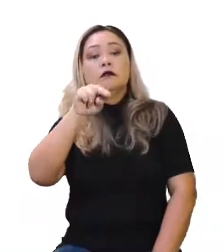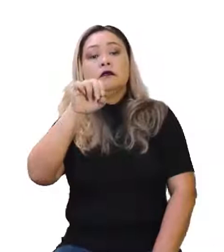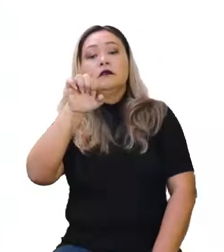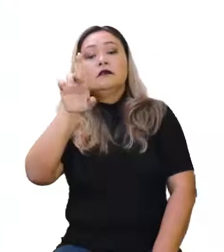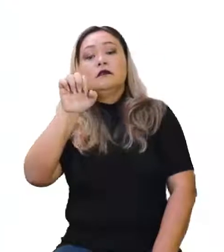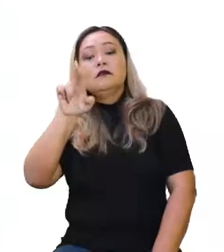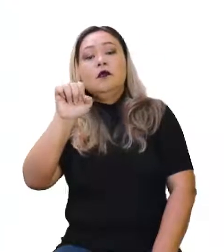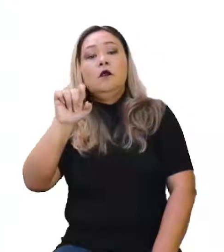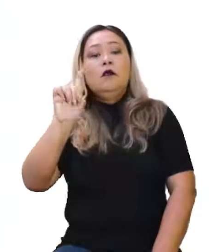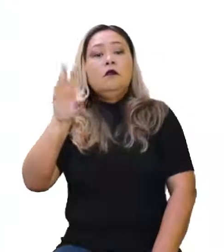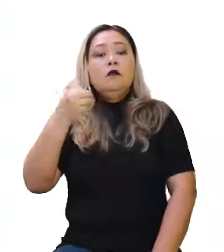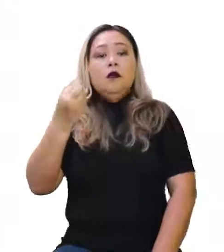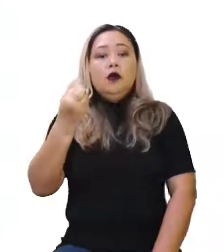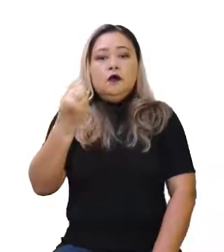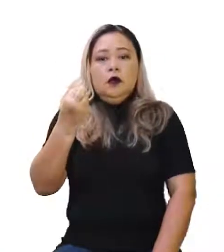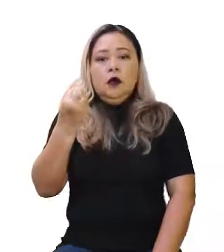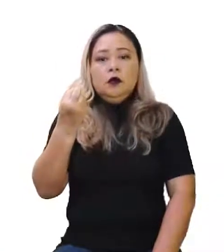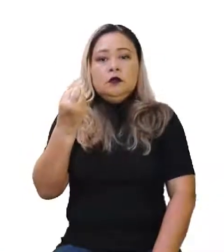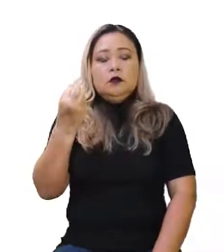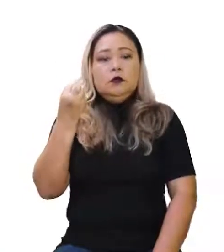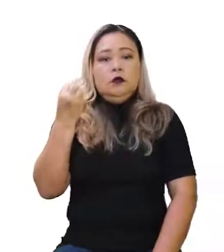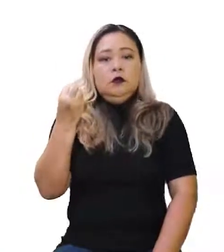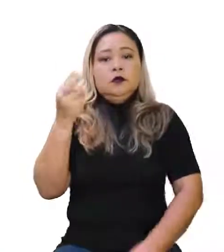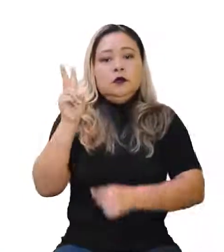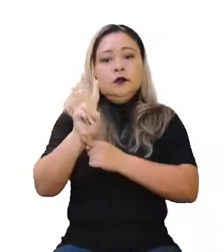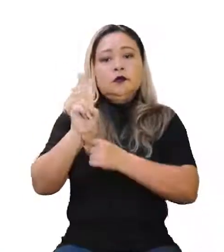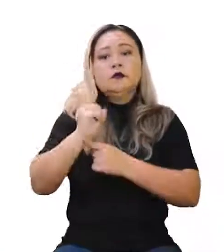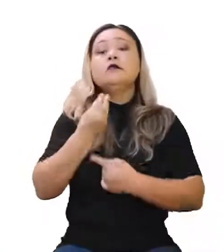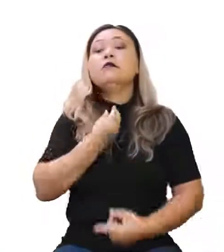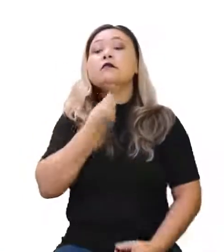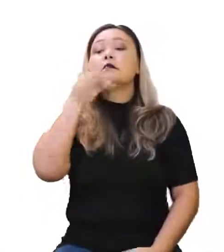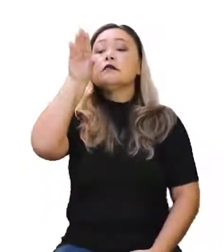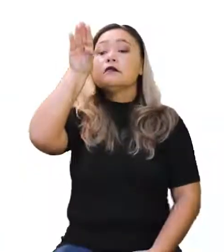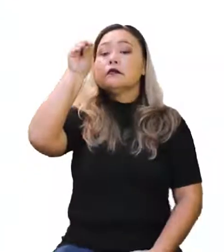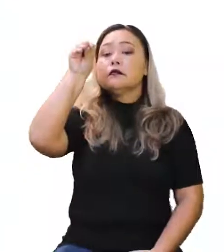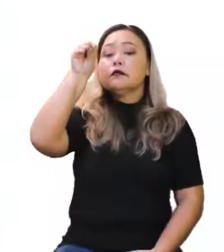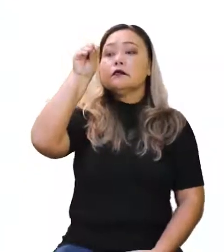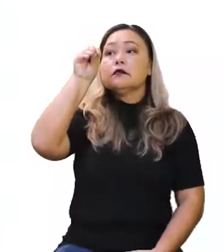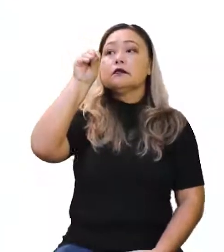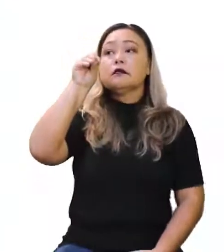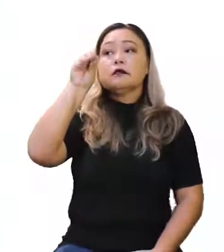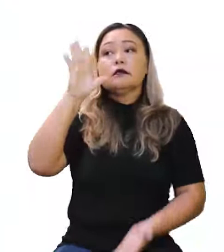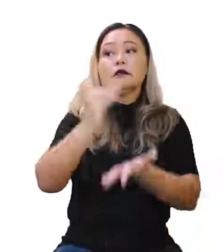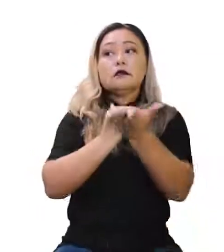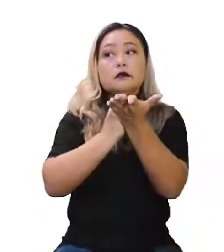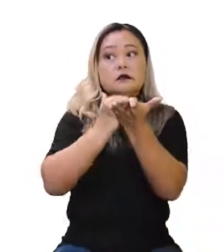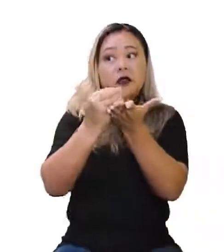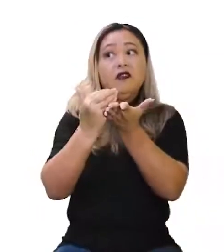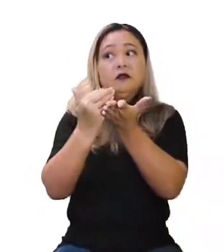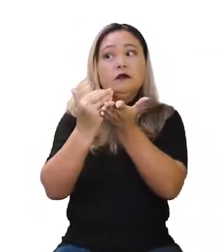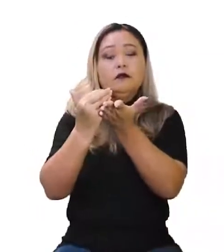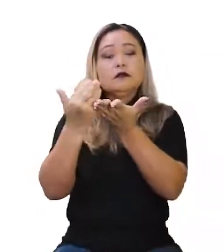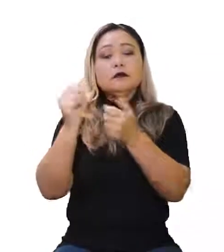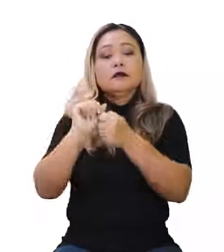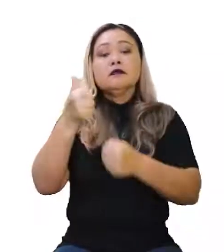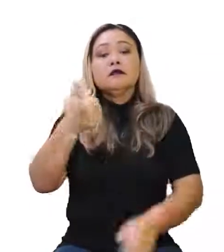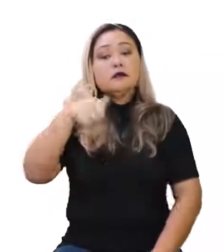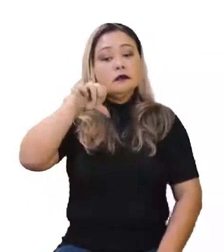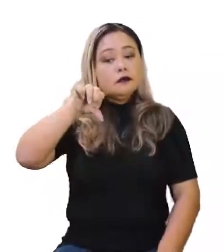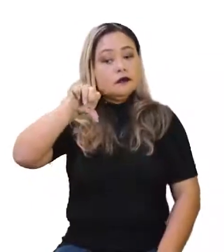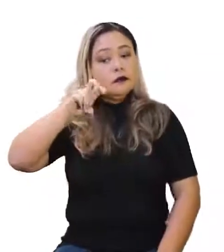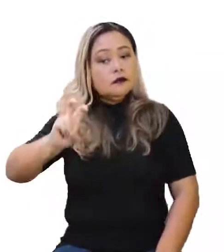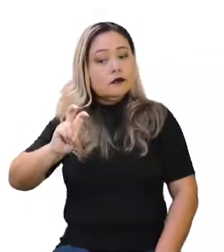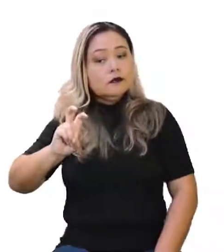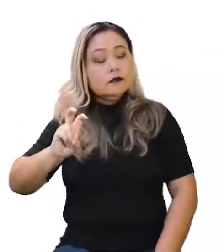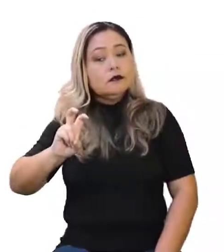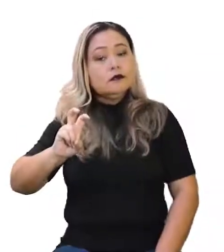estruticultura, como é chamada a criação de avestruz, foi iniciada no Brasil em 1995, tá? Que trabalha